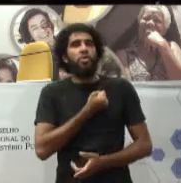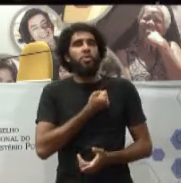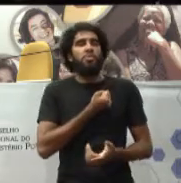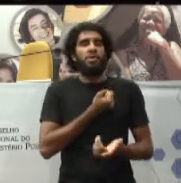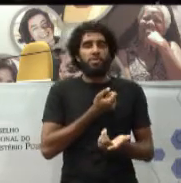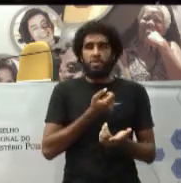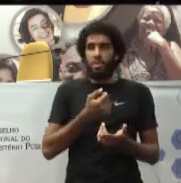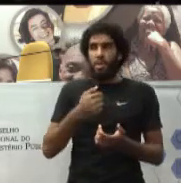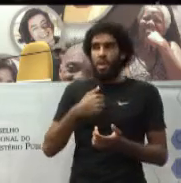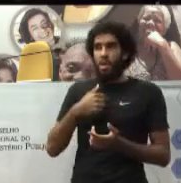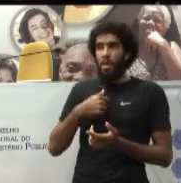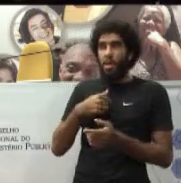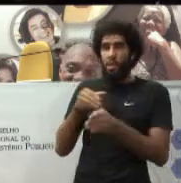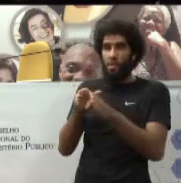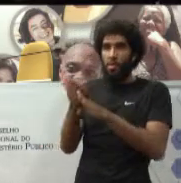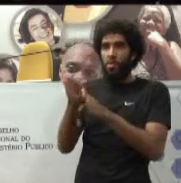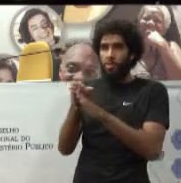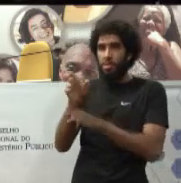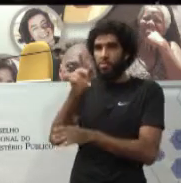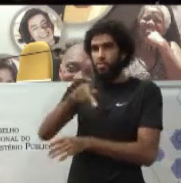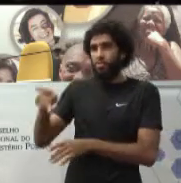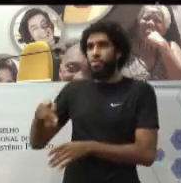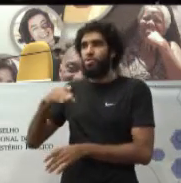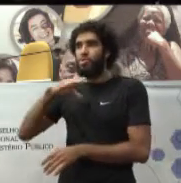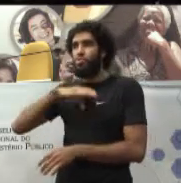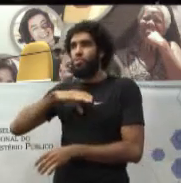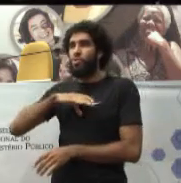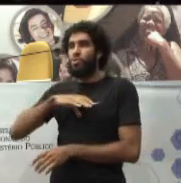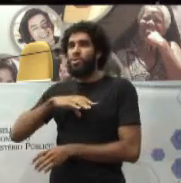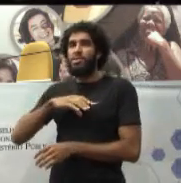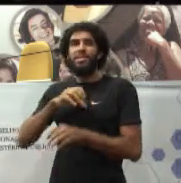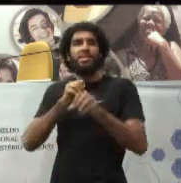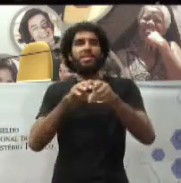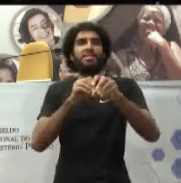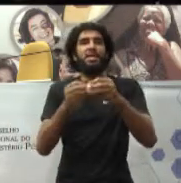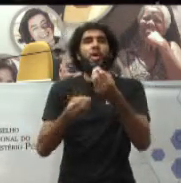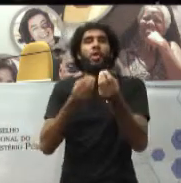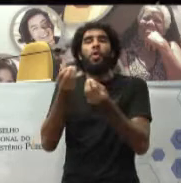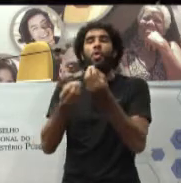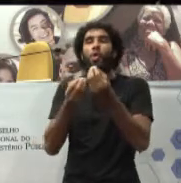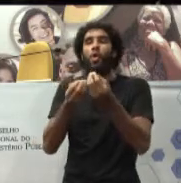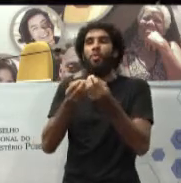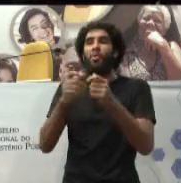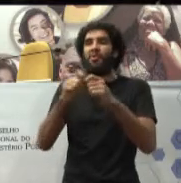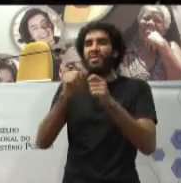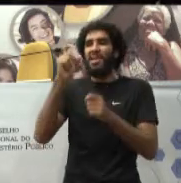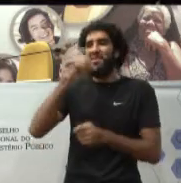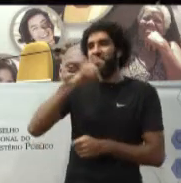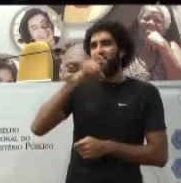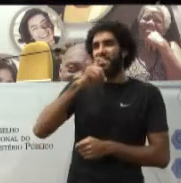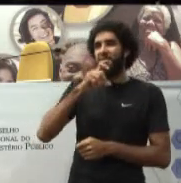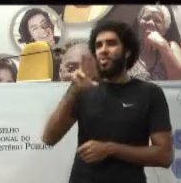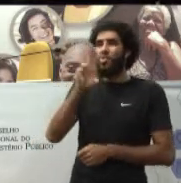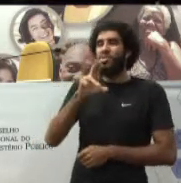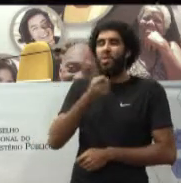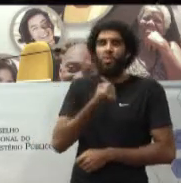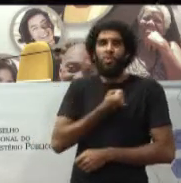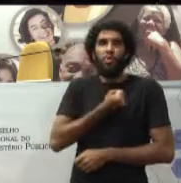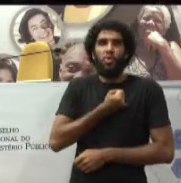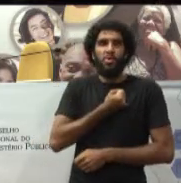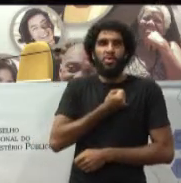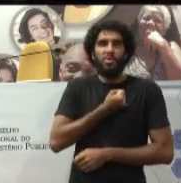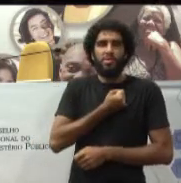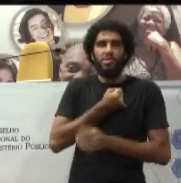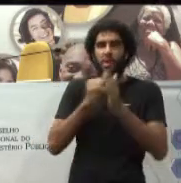interesse é recorrente já tem tradução em português ele ensina como você mentir com estatísticas e por exemplo ela chega olha qual é